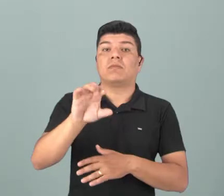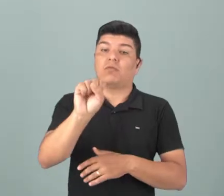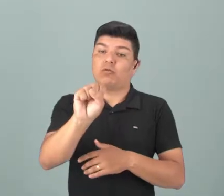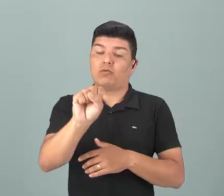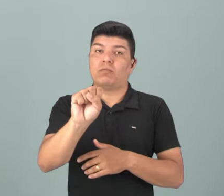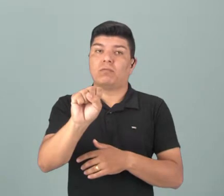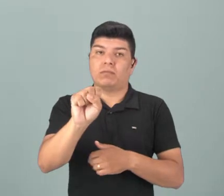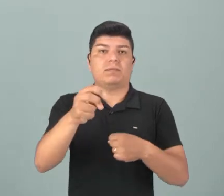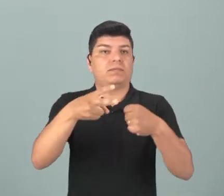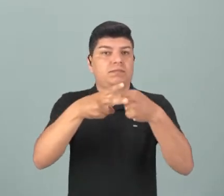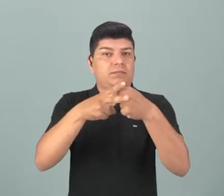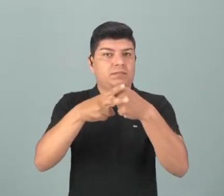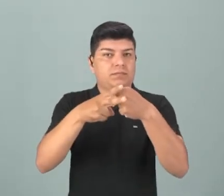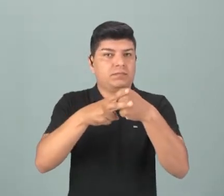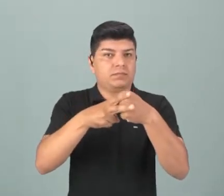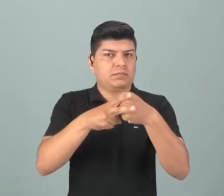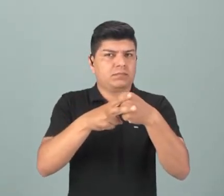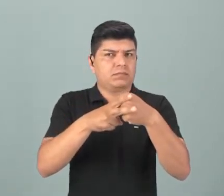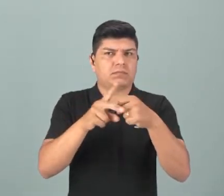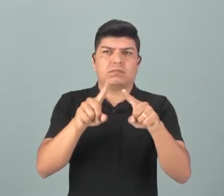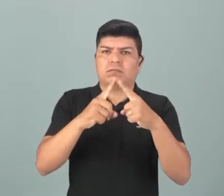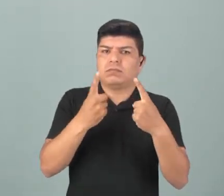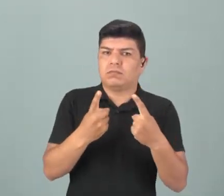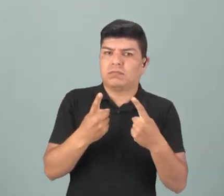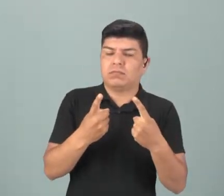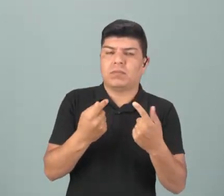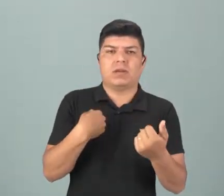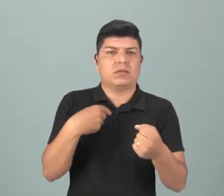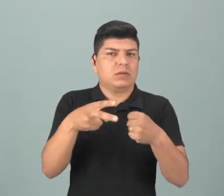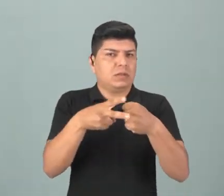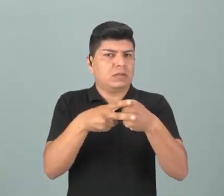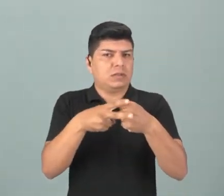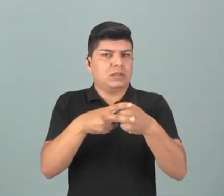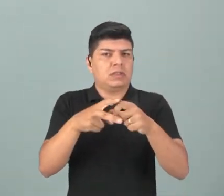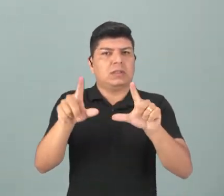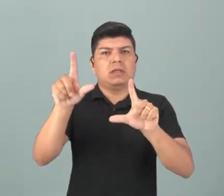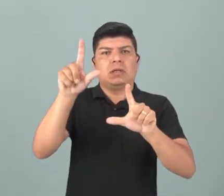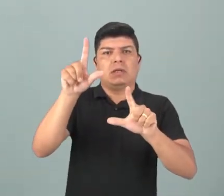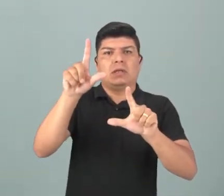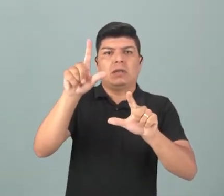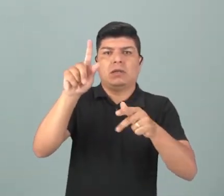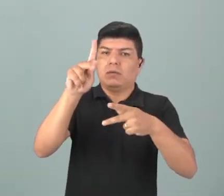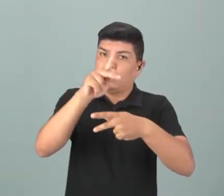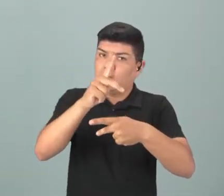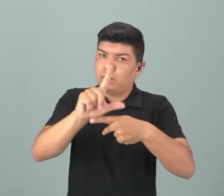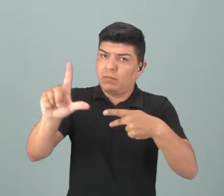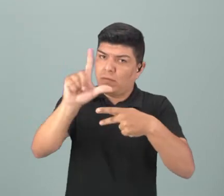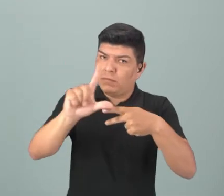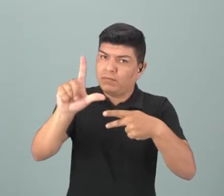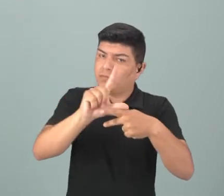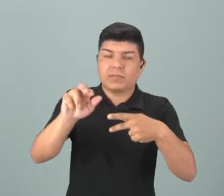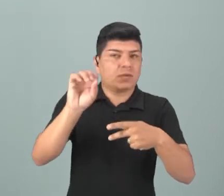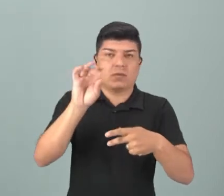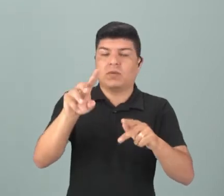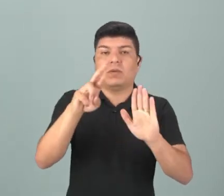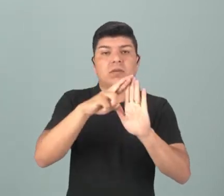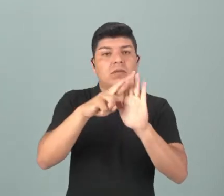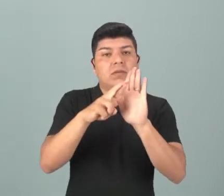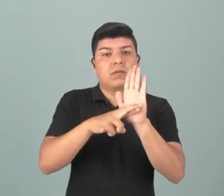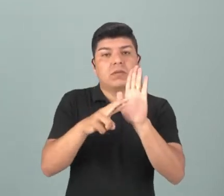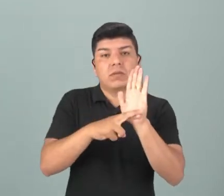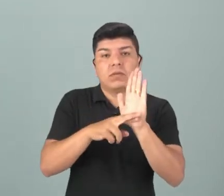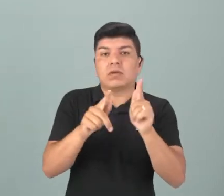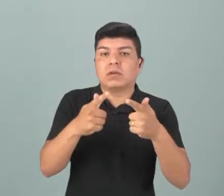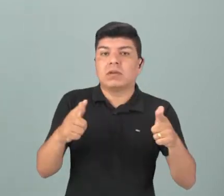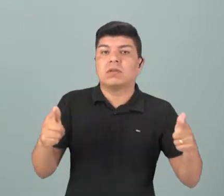s no meu verbo a professora mais o verbo vai para o plural não é que o verbo vai para o plural é apenas uma regra gramatical que vocês